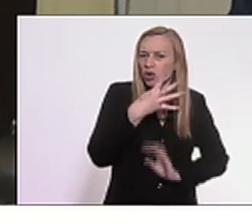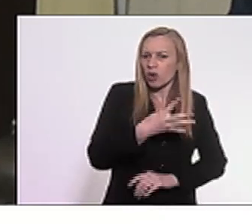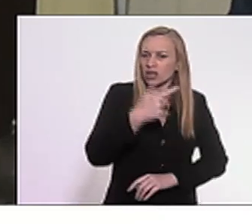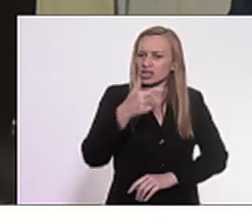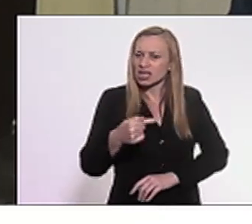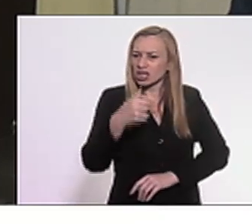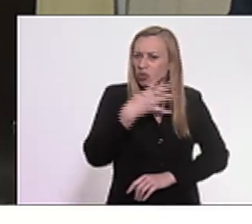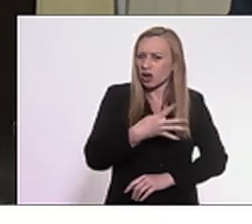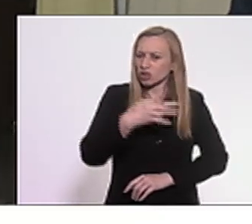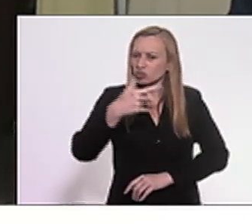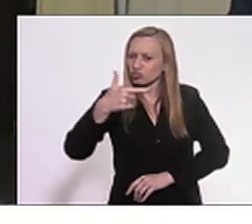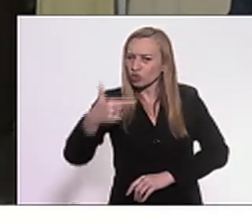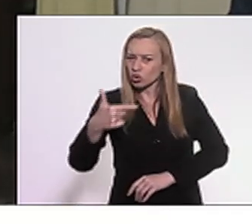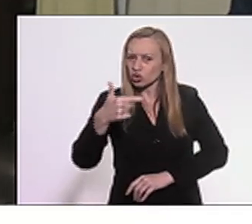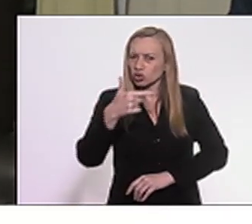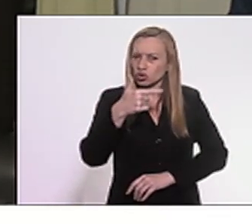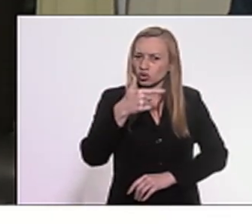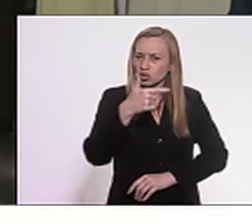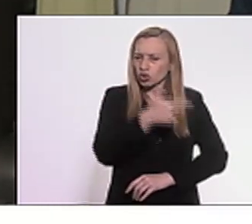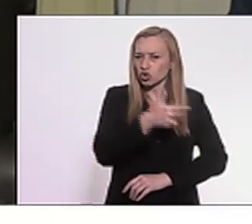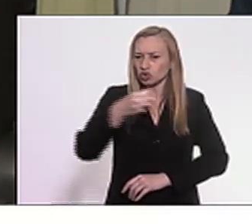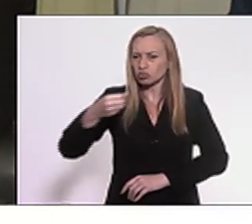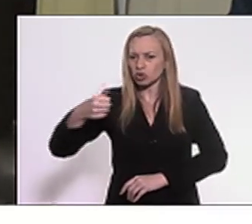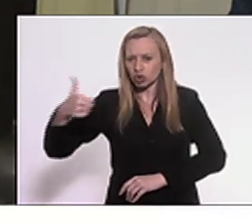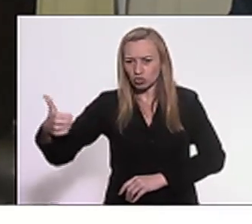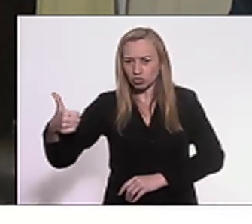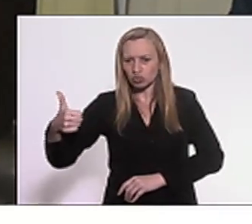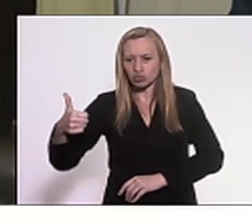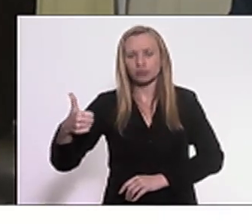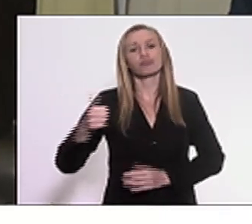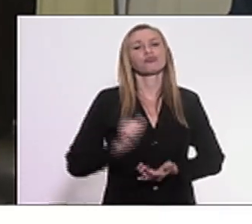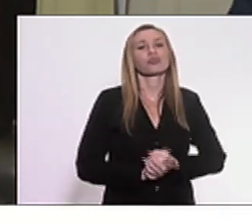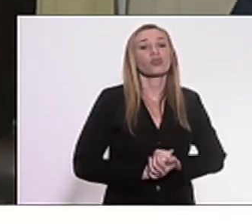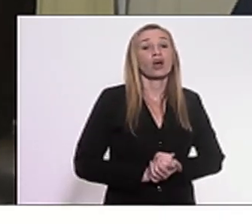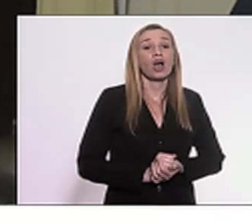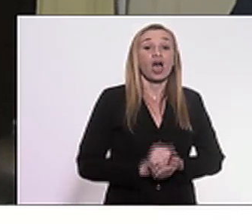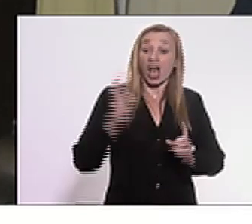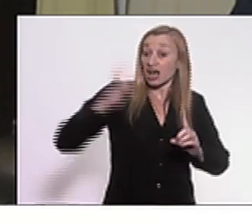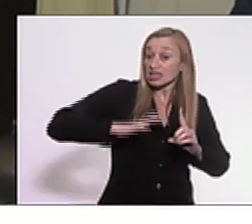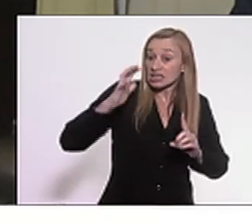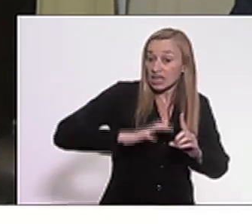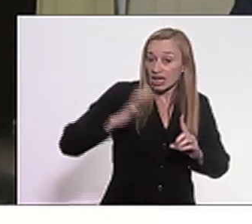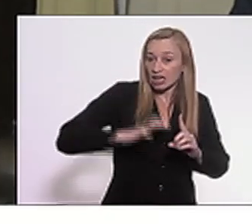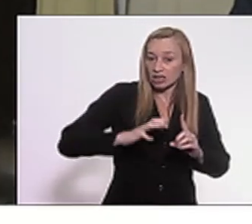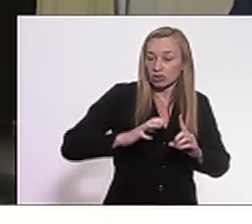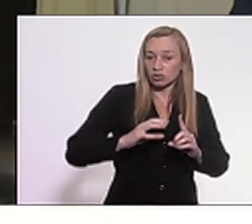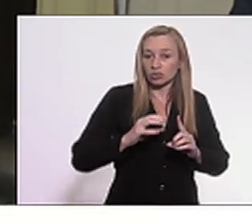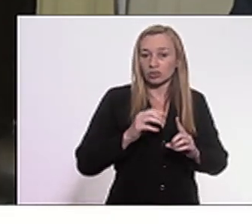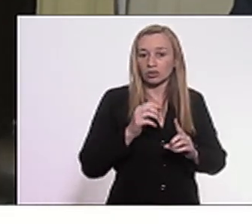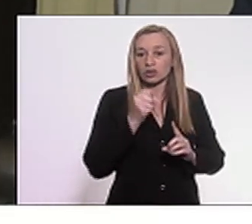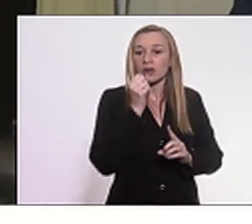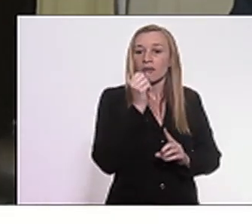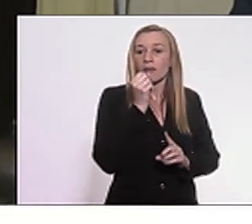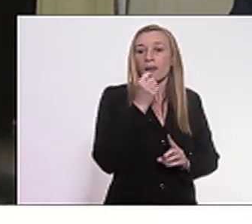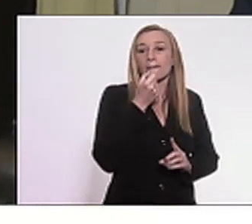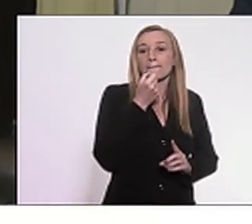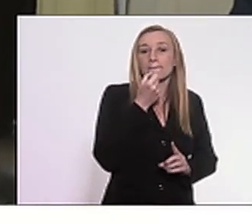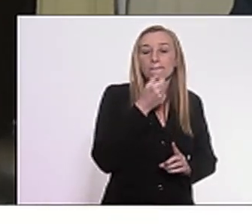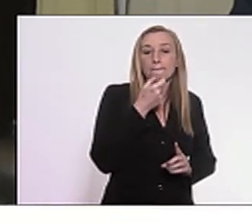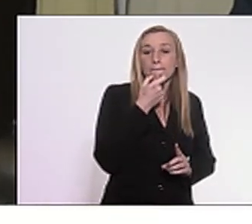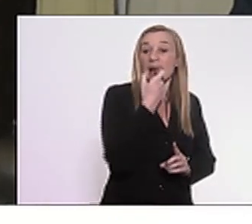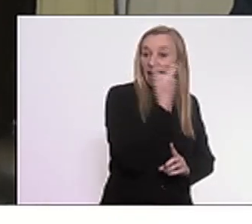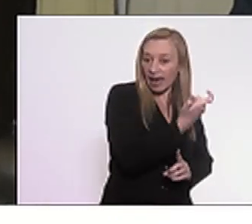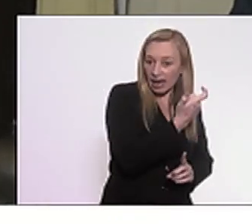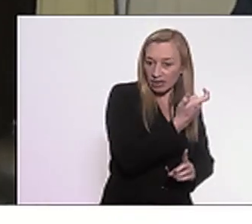4742, de 2001, tá? Que diz o seguinte: assédio moral, ofender reiteradamente a dignidade de alguém,